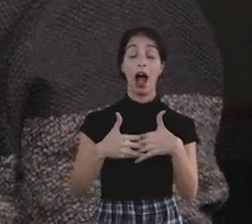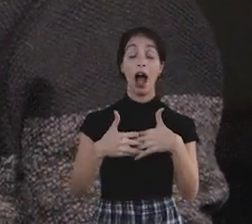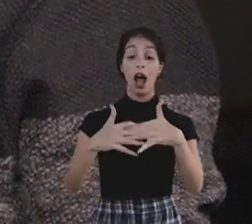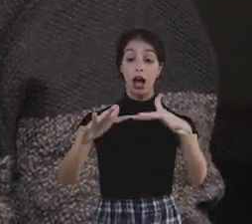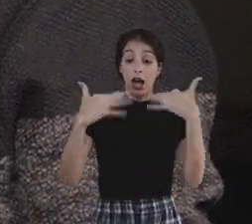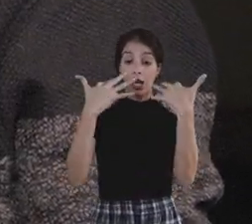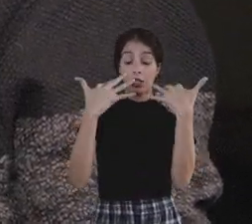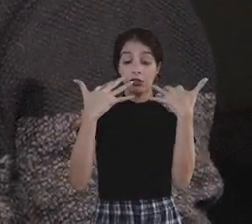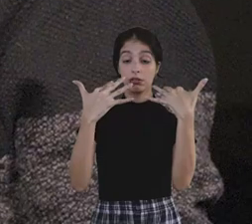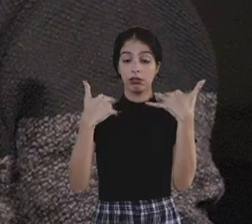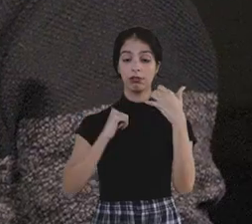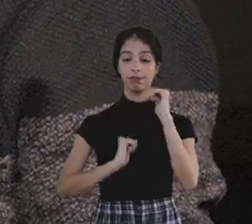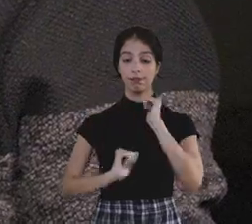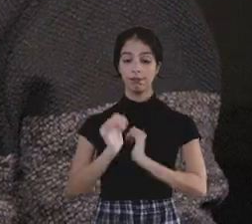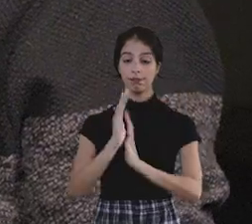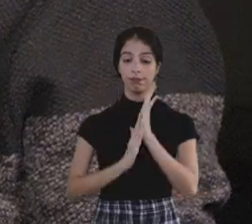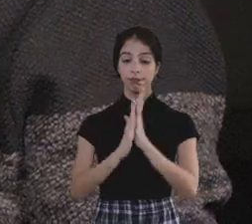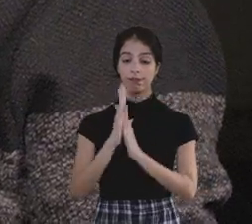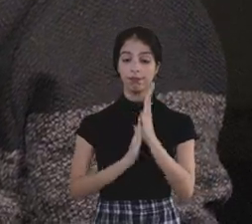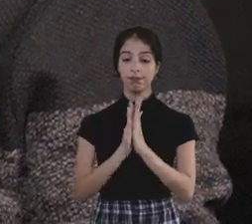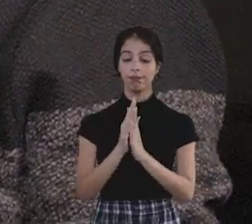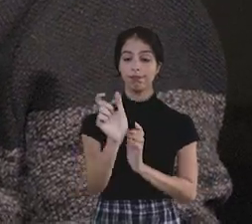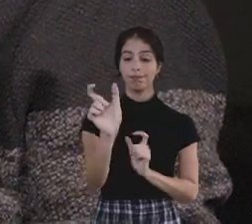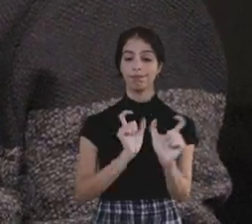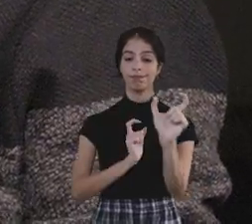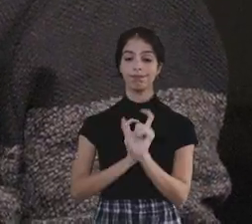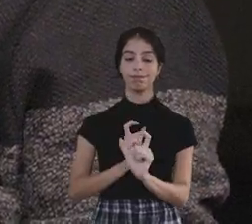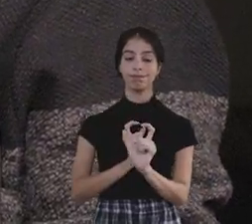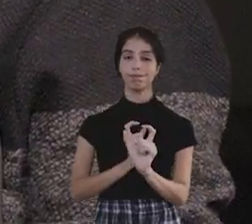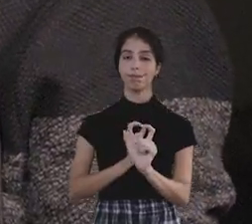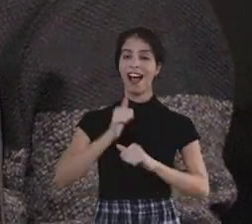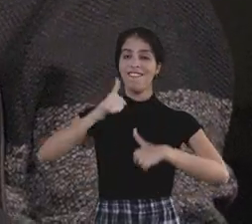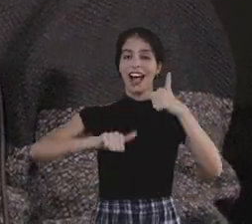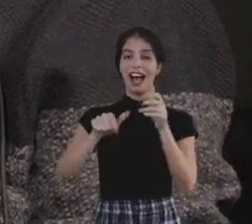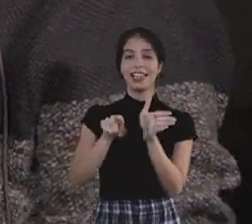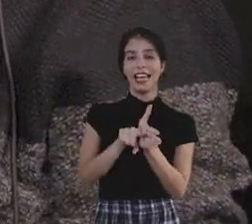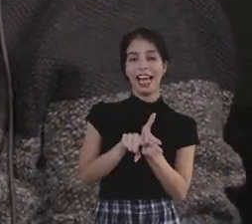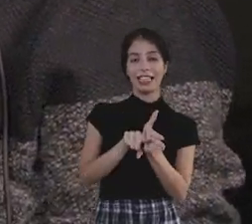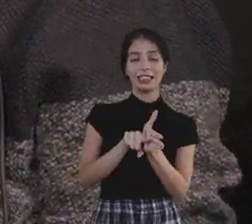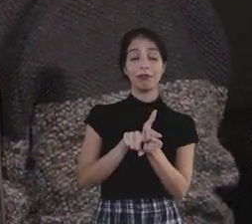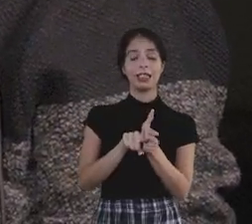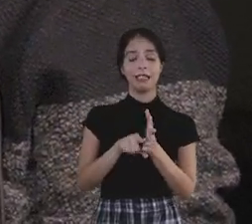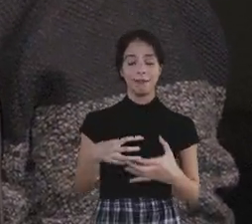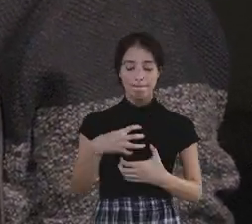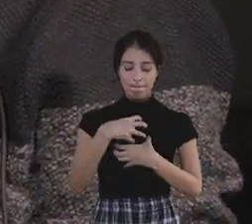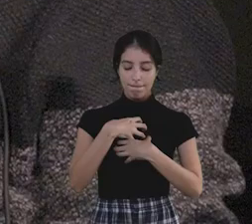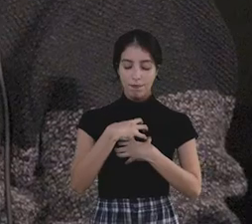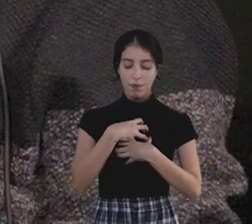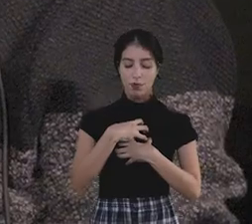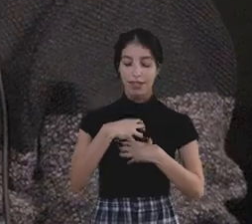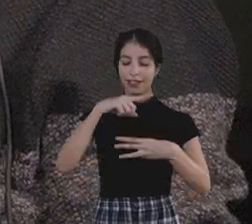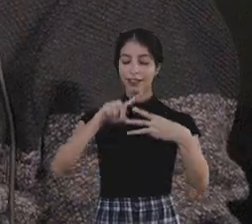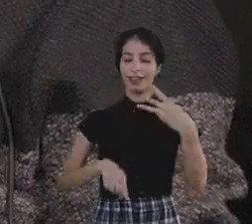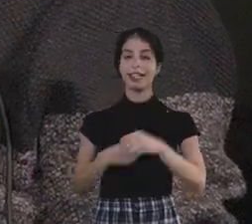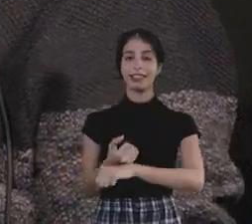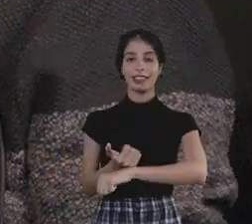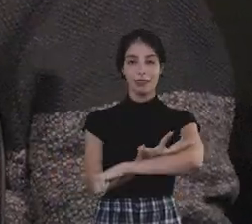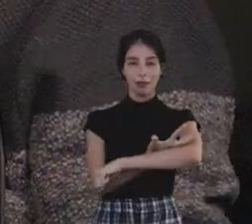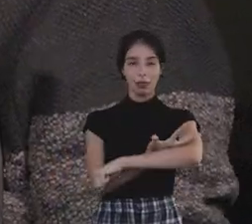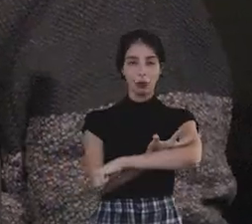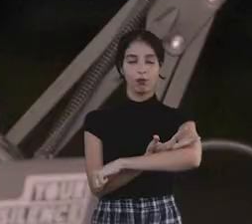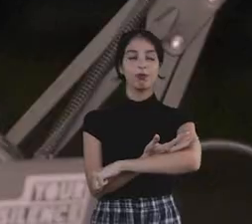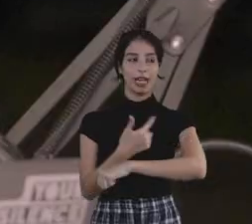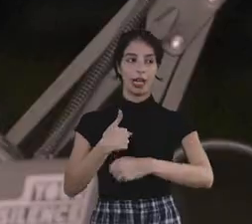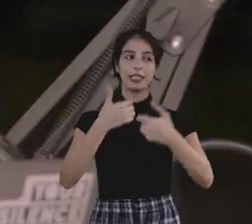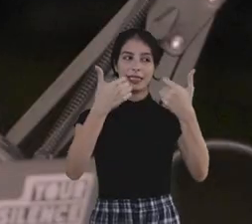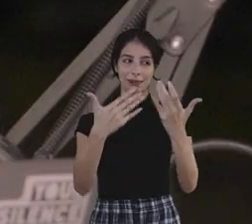ansiedade é malvisto sim então eh causa três sentimentos que eu trato no livro culpa vergonha e